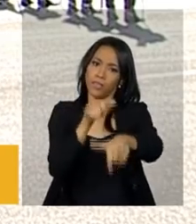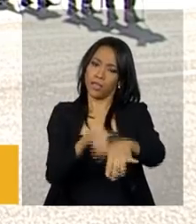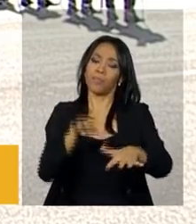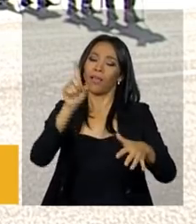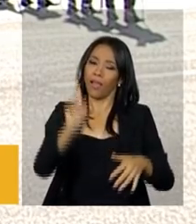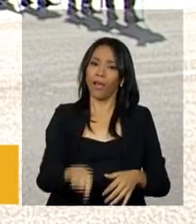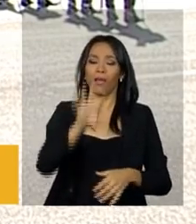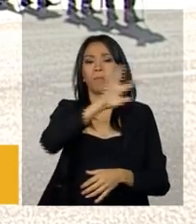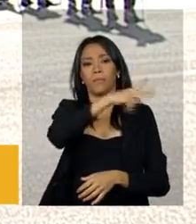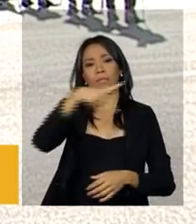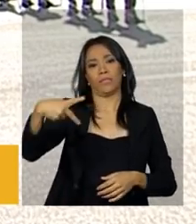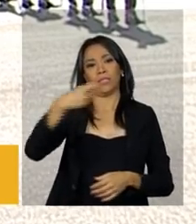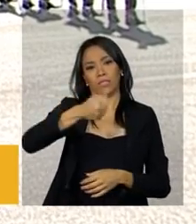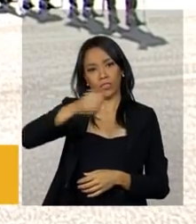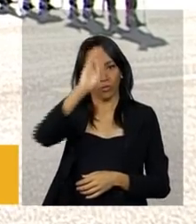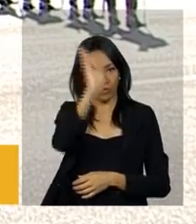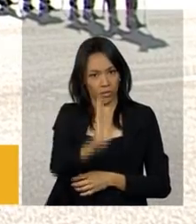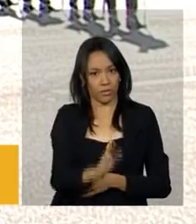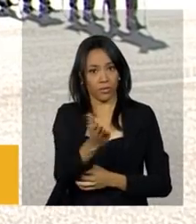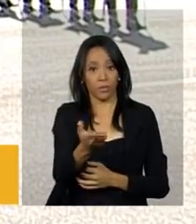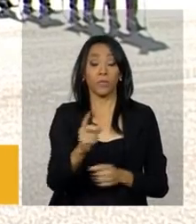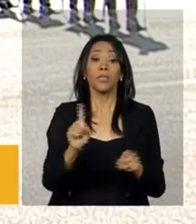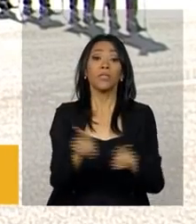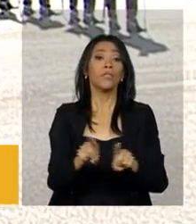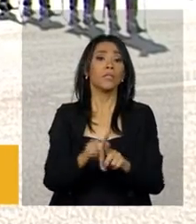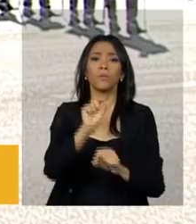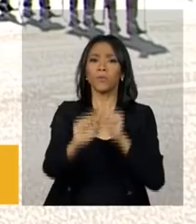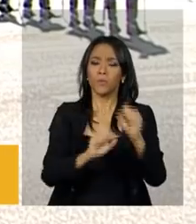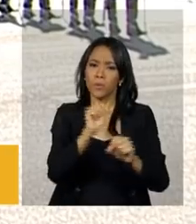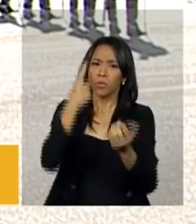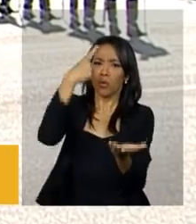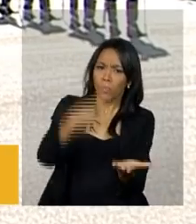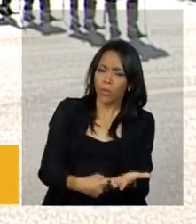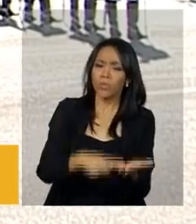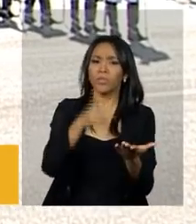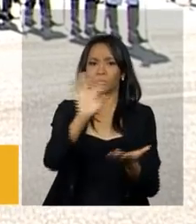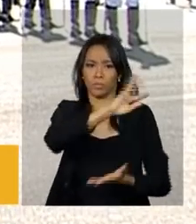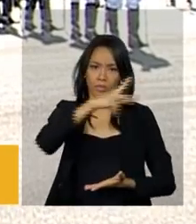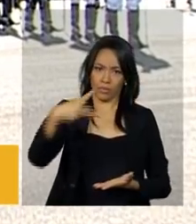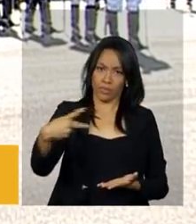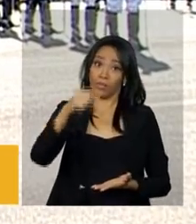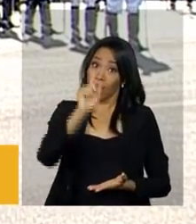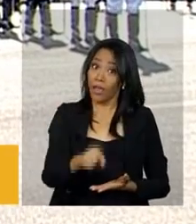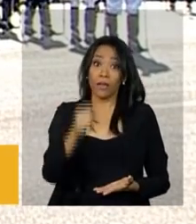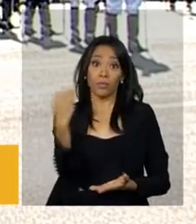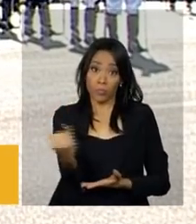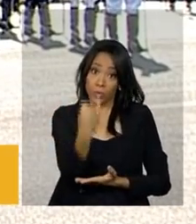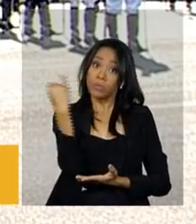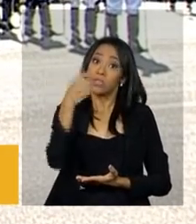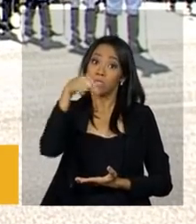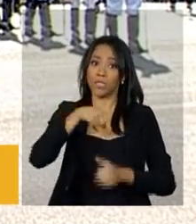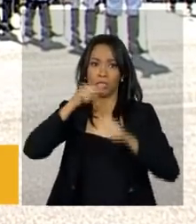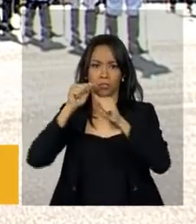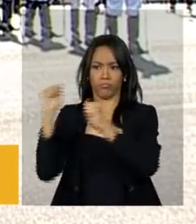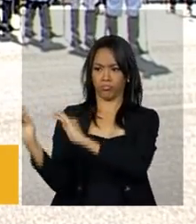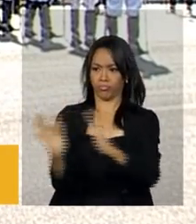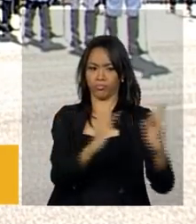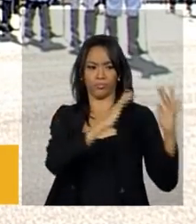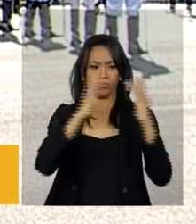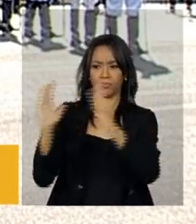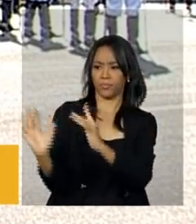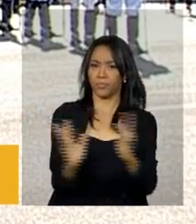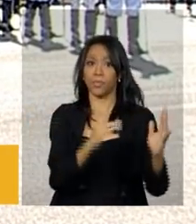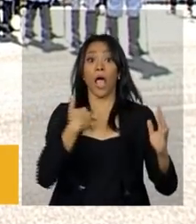da República Federativa do Brasil. E o papel do presidente da República é fundamental nesse desfile. Assim que ele chegar aqui